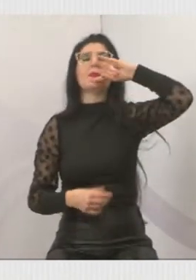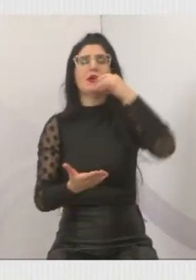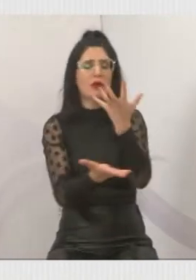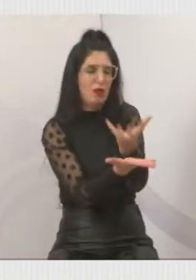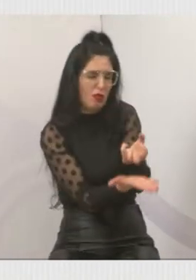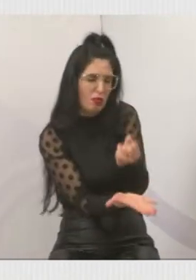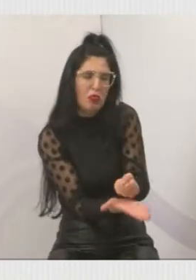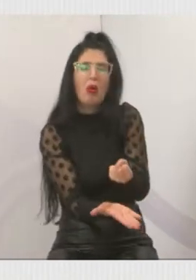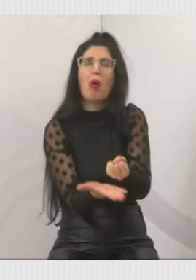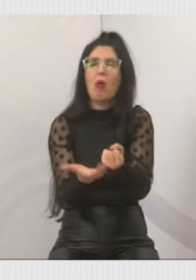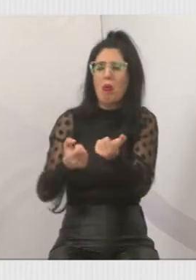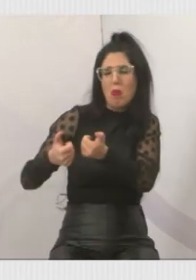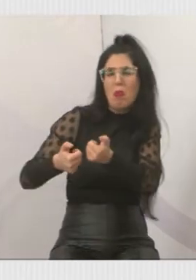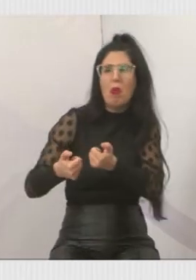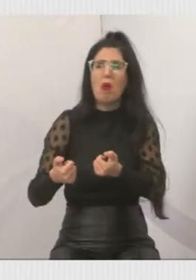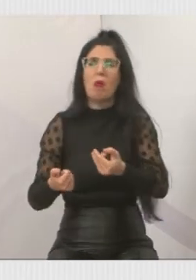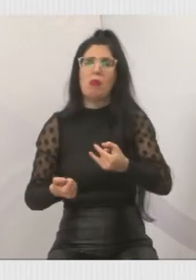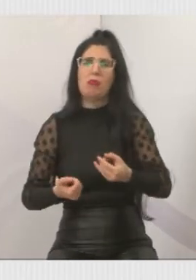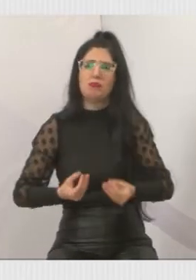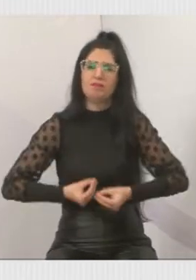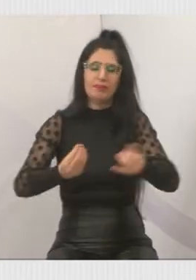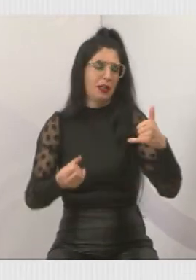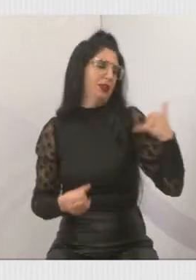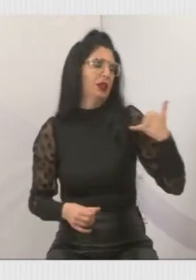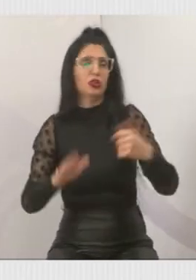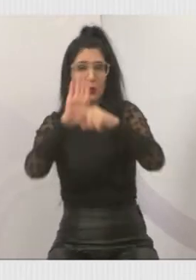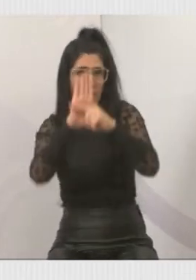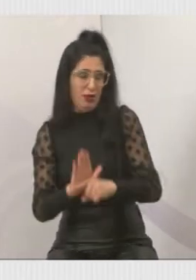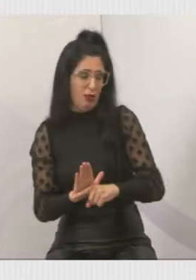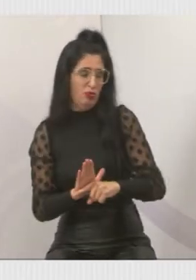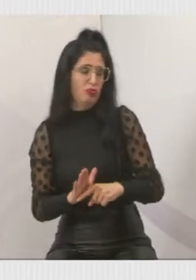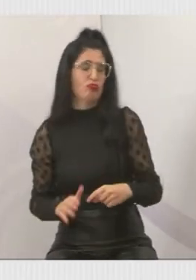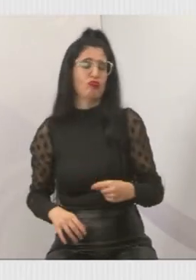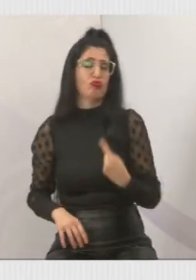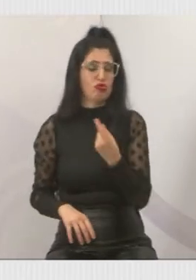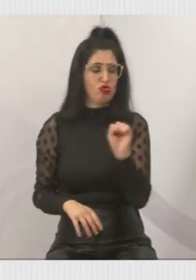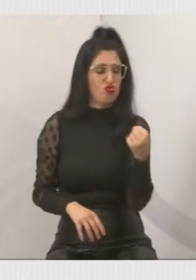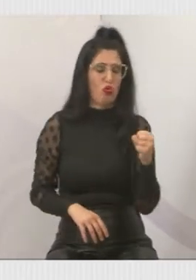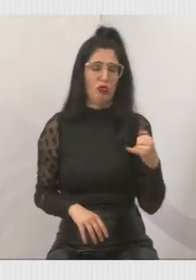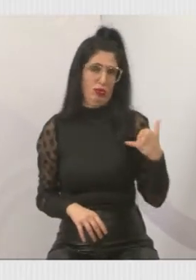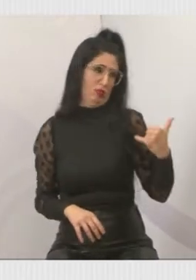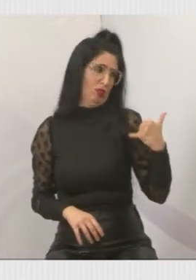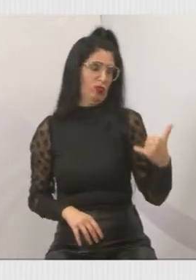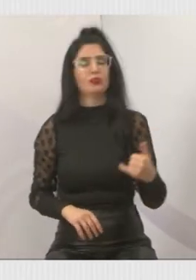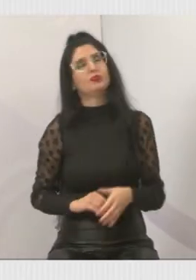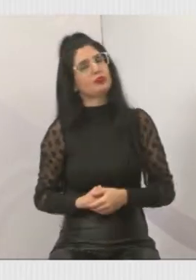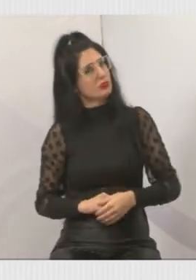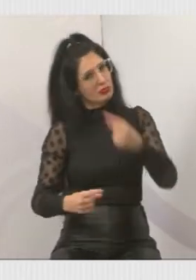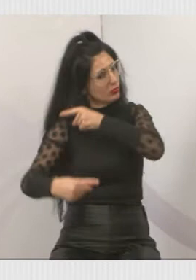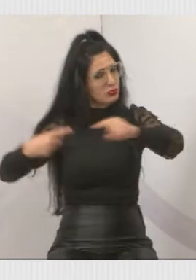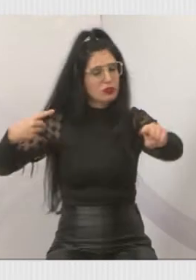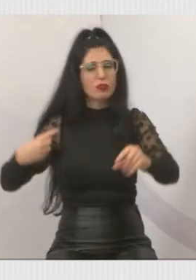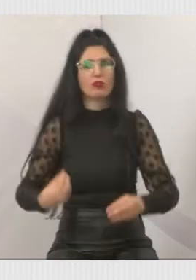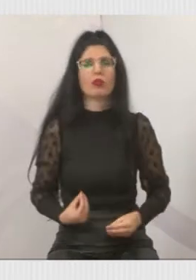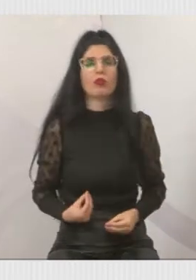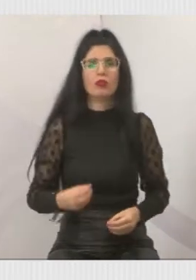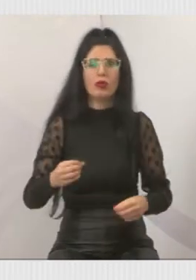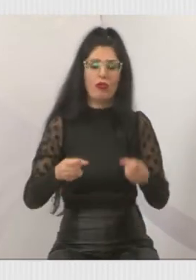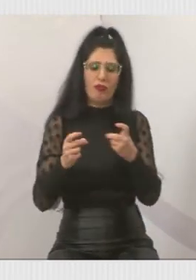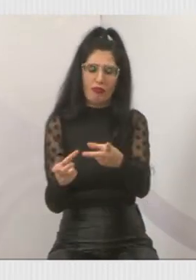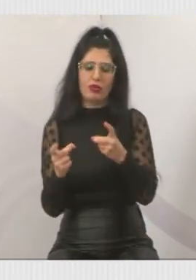iFood, Rap, de bebidas alcoólicas para menores de idade. A gente sabe que o consumo de álcool na adolescência